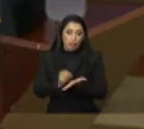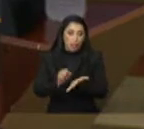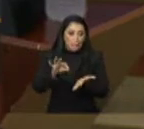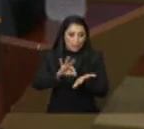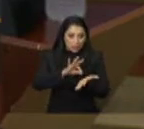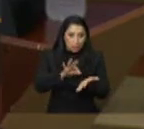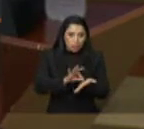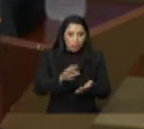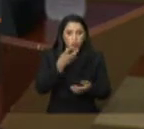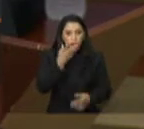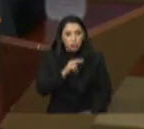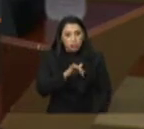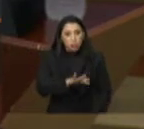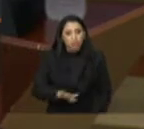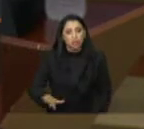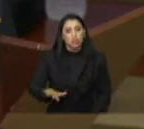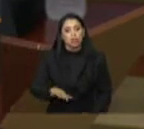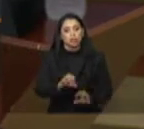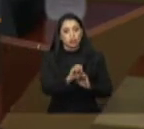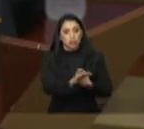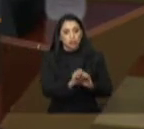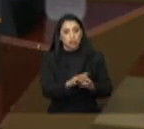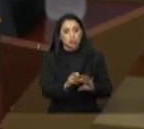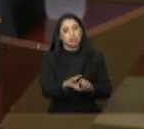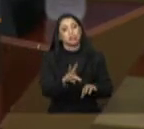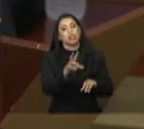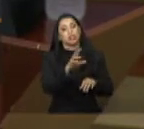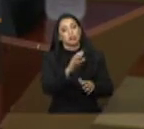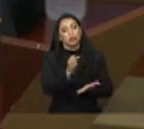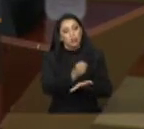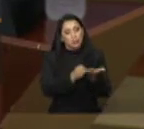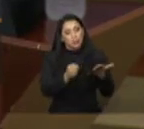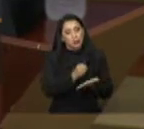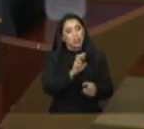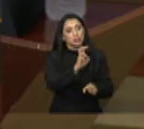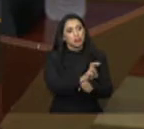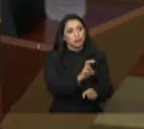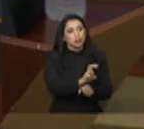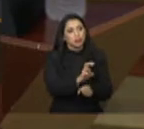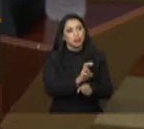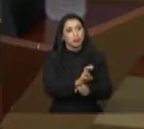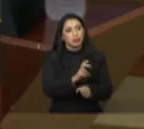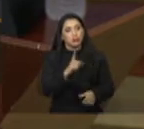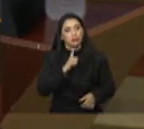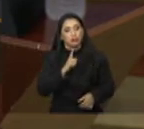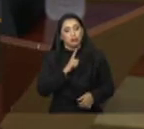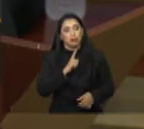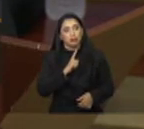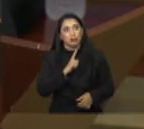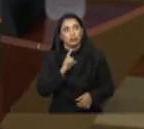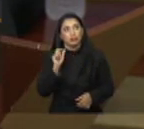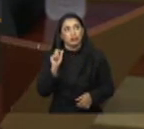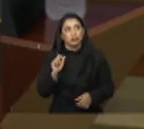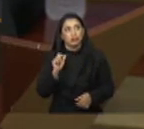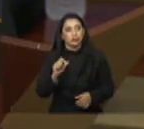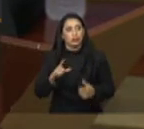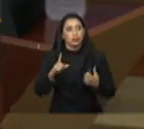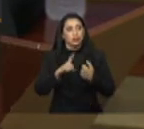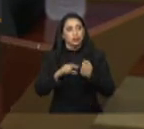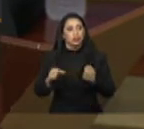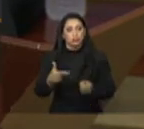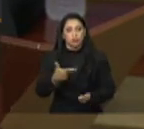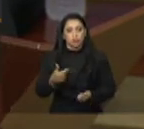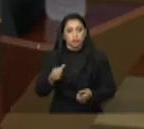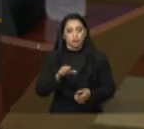crianças na fase do ensino infantil em creche ou instituição correlata para escola na forma do artigo 208